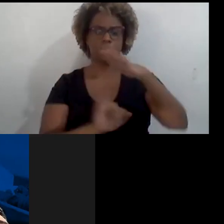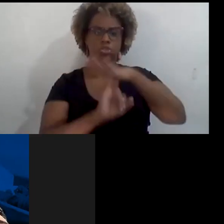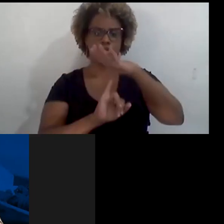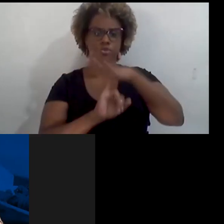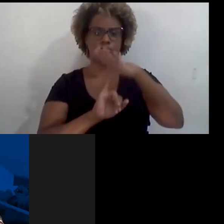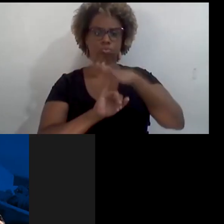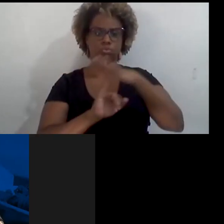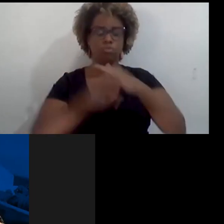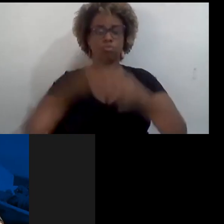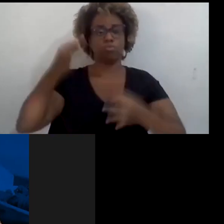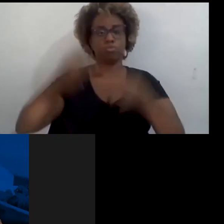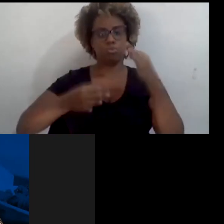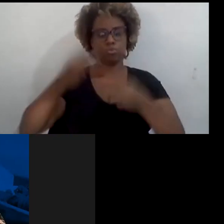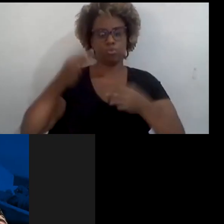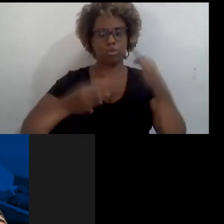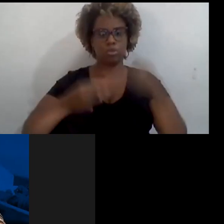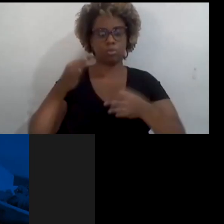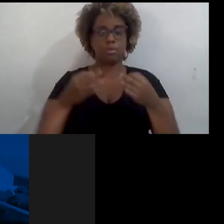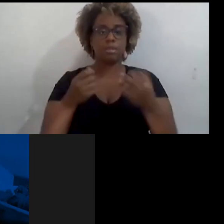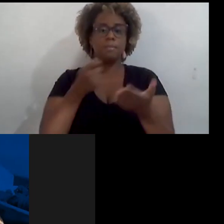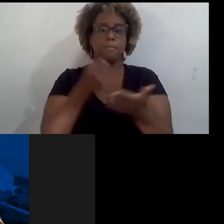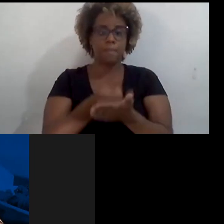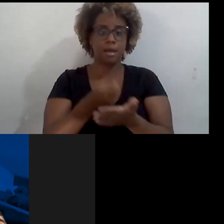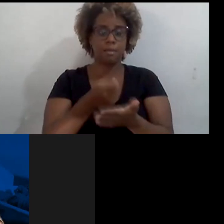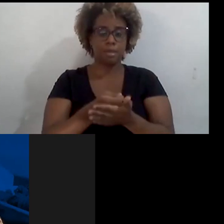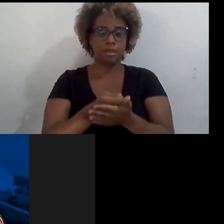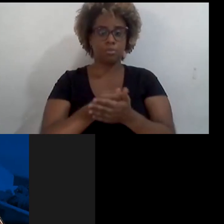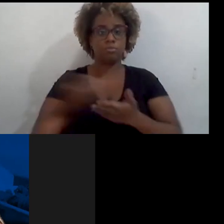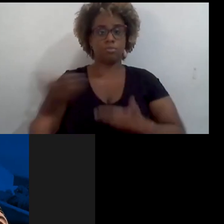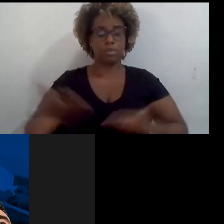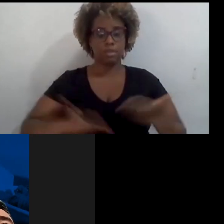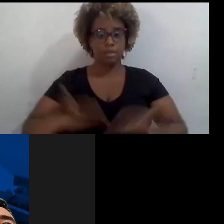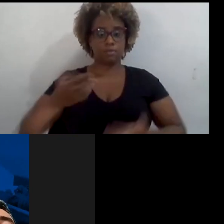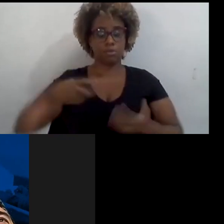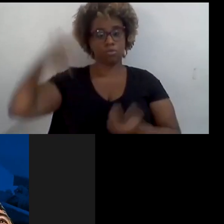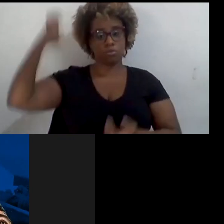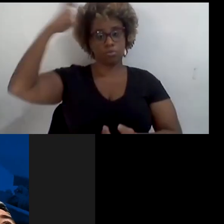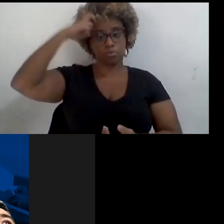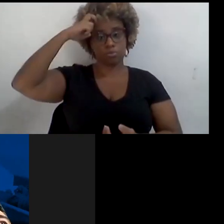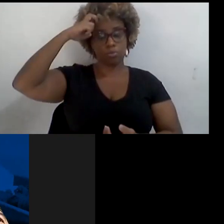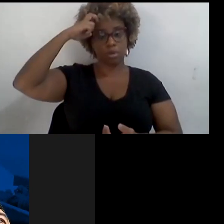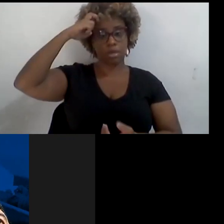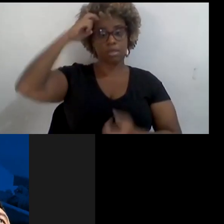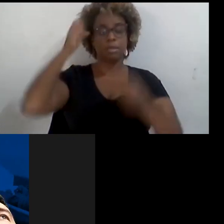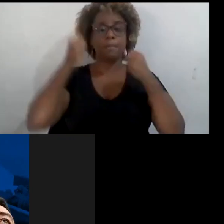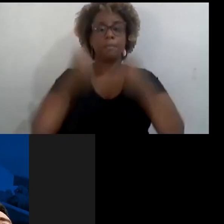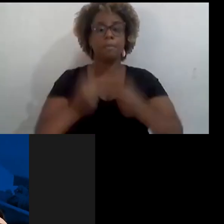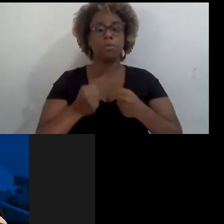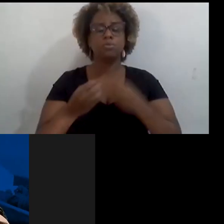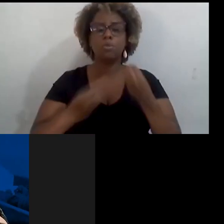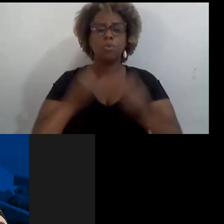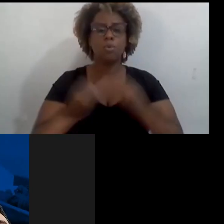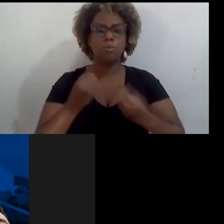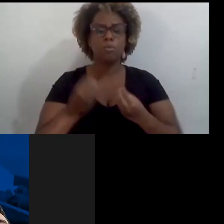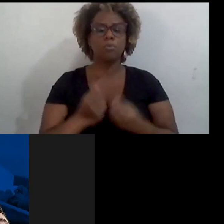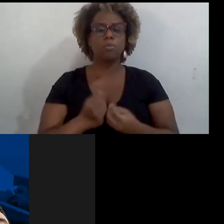culturais. Esse pagamento por serviços culturais pode ser feito por base no princípio do poluidor pagador